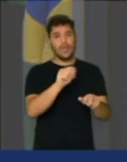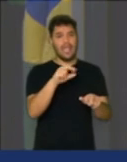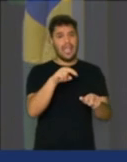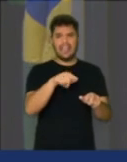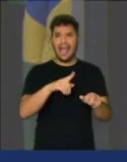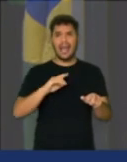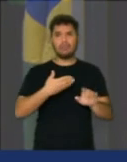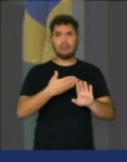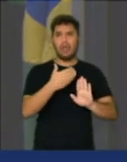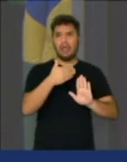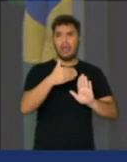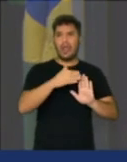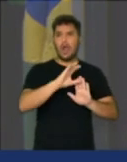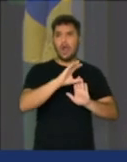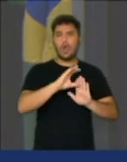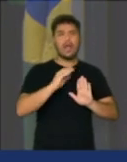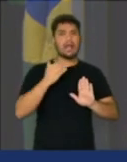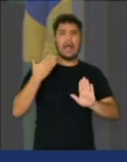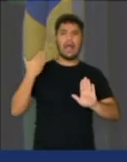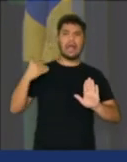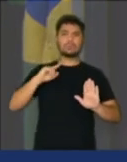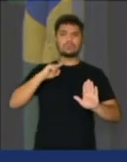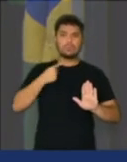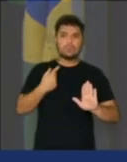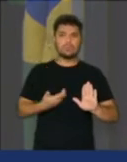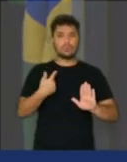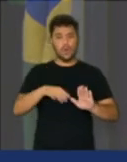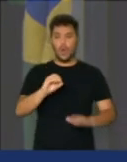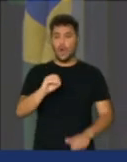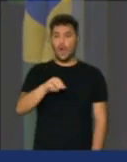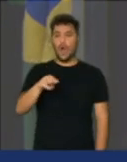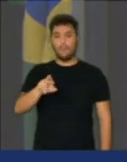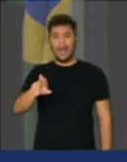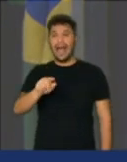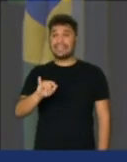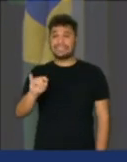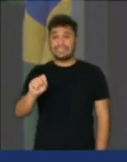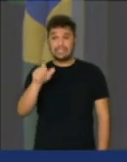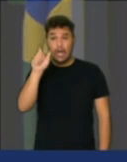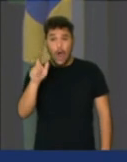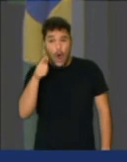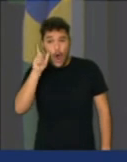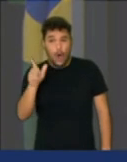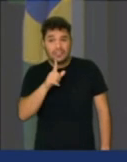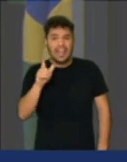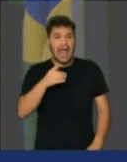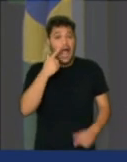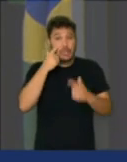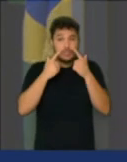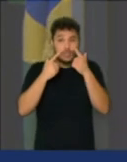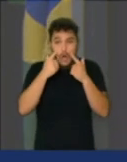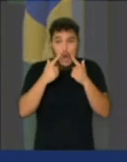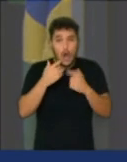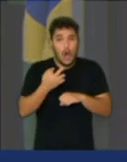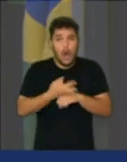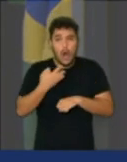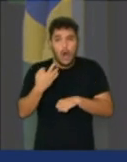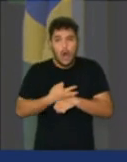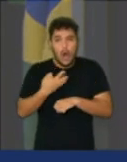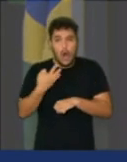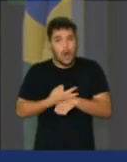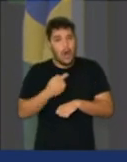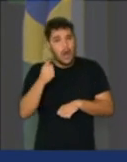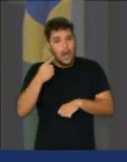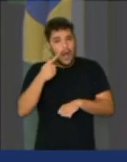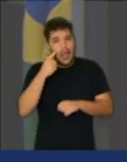de galinheiro, e Omar Aziz, Omar de Lama da Corrupção, que ontem fez um choro forçado que nunca veio e que